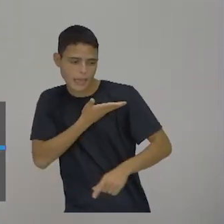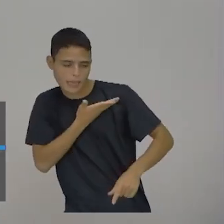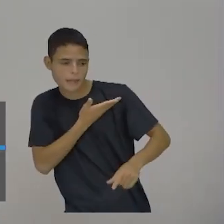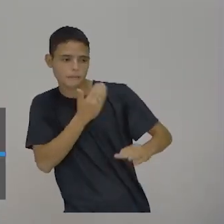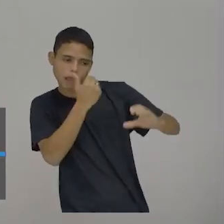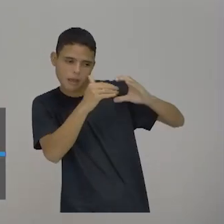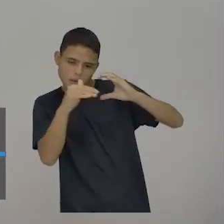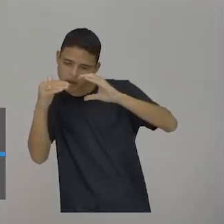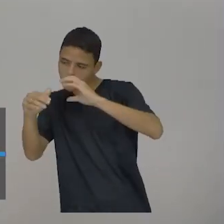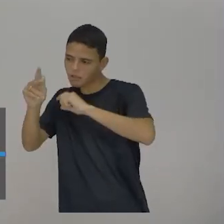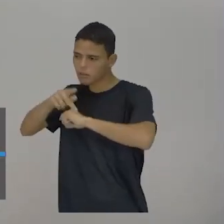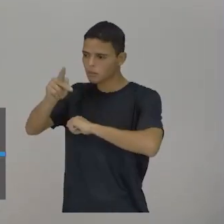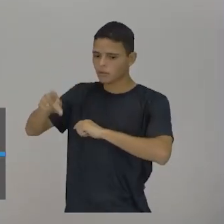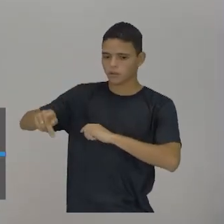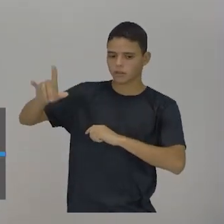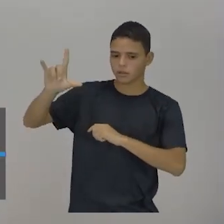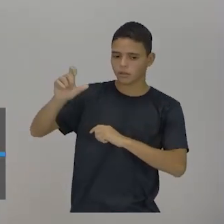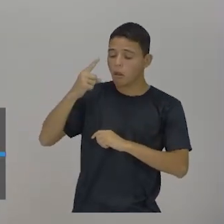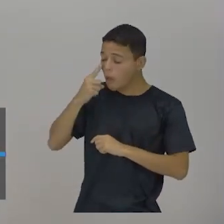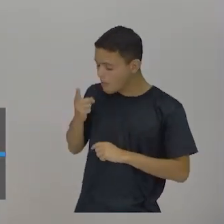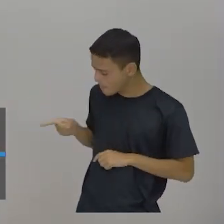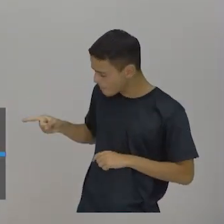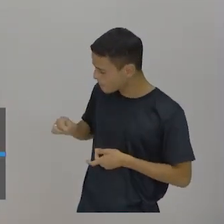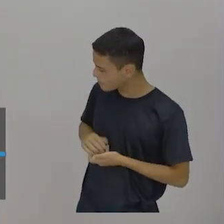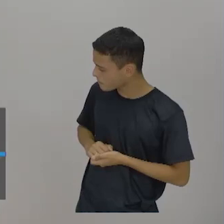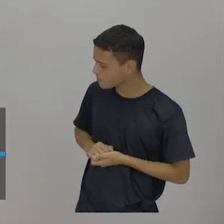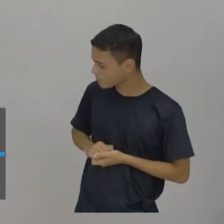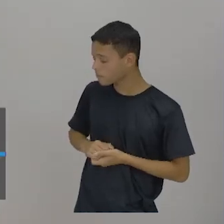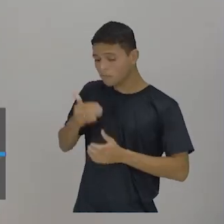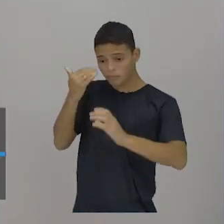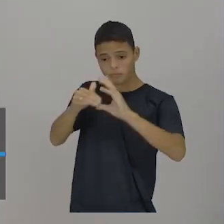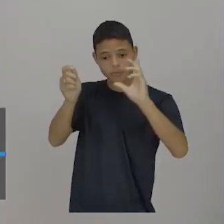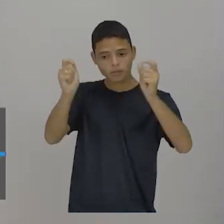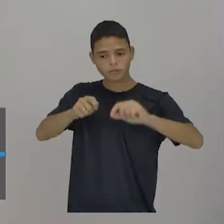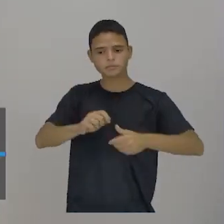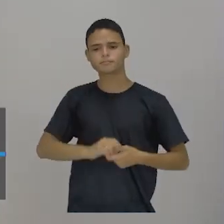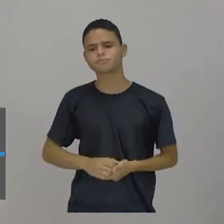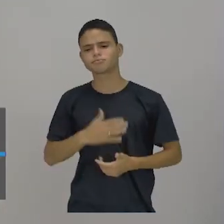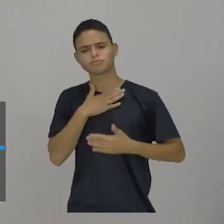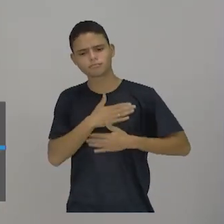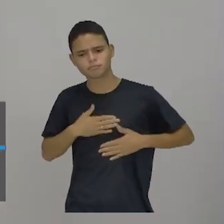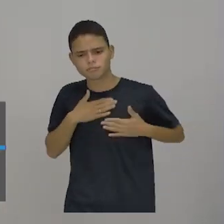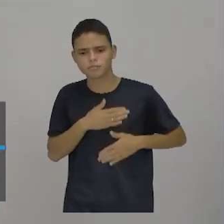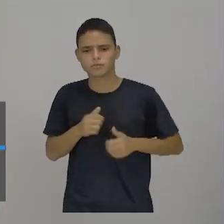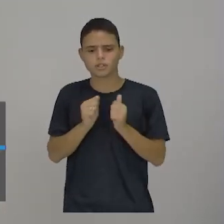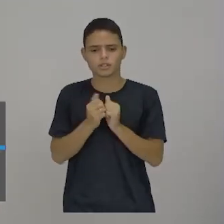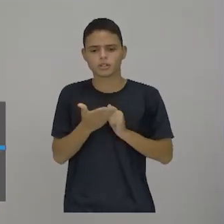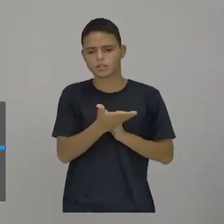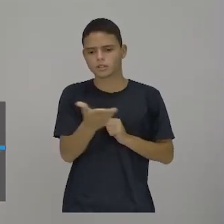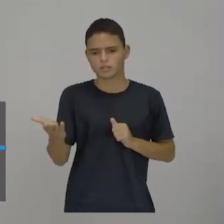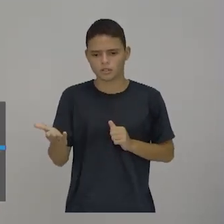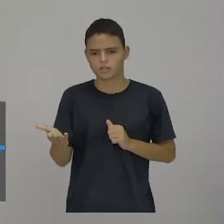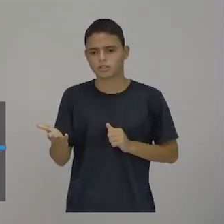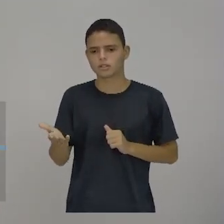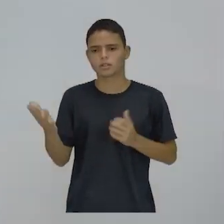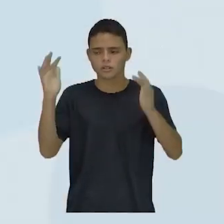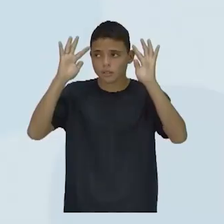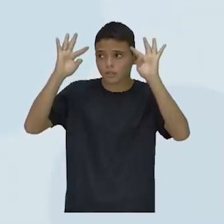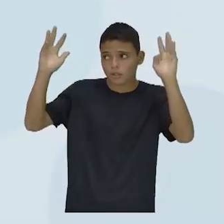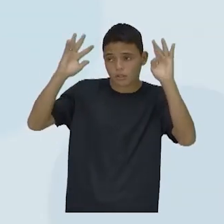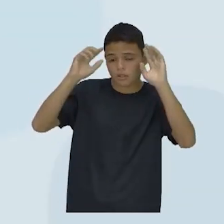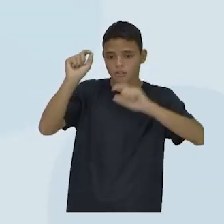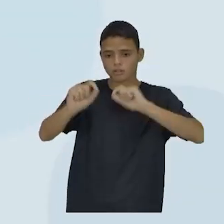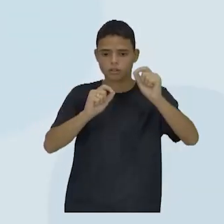a professora lá no Instagram, tá? Félix_Silene, tá? Foi um prazer, muito bom recebê-los aqui e refletimos hoje, então, sobre